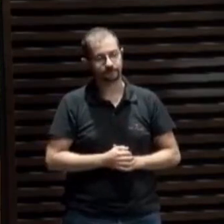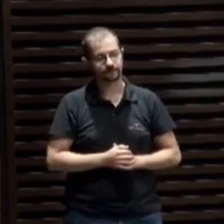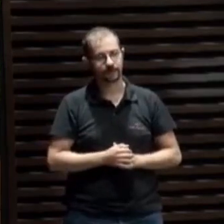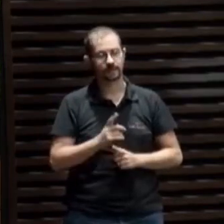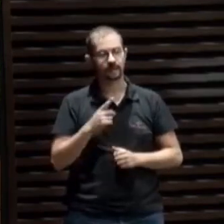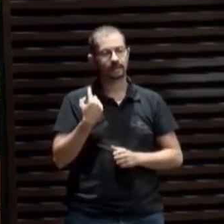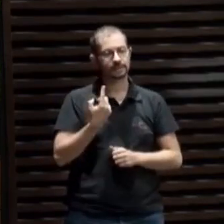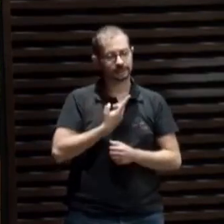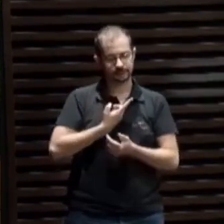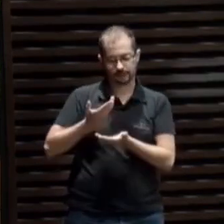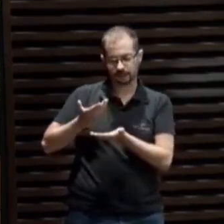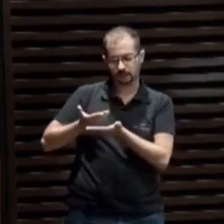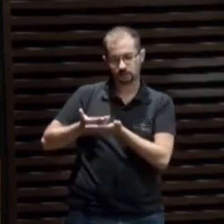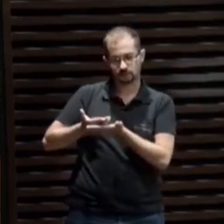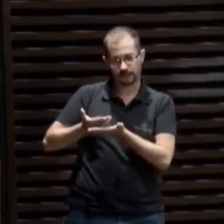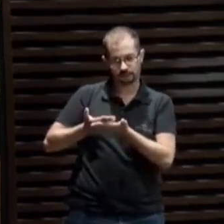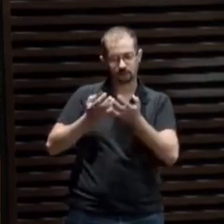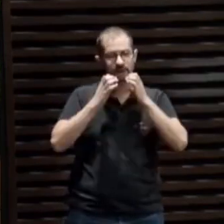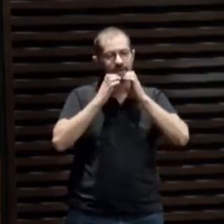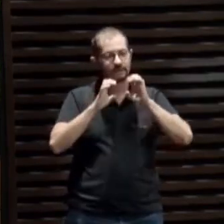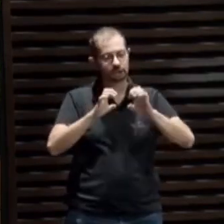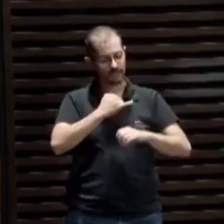caminhar aqui no Evangelho de João